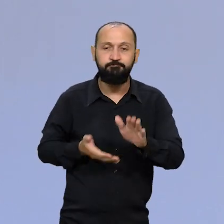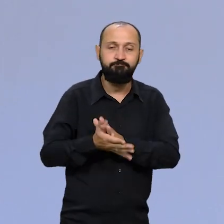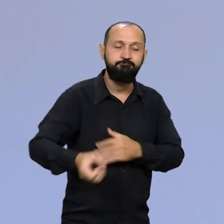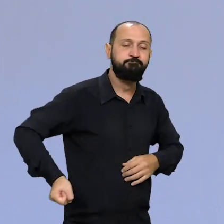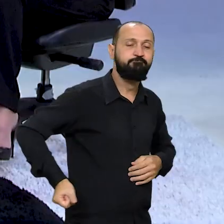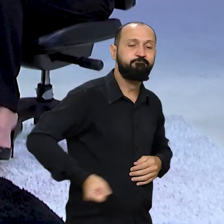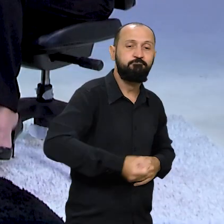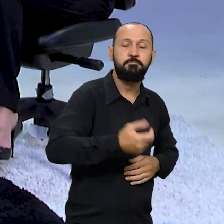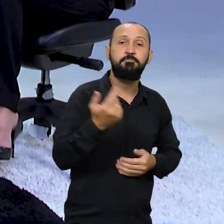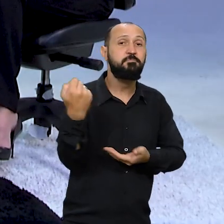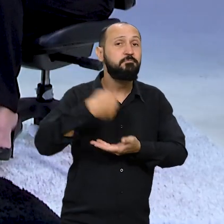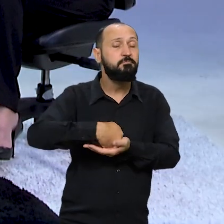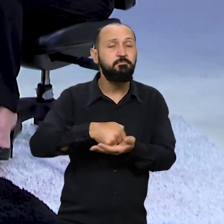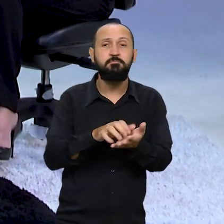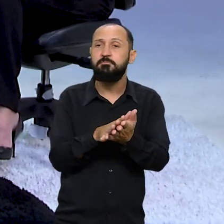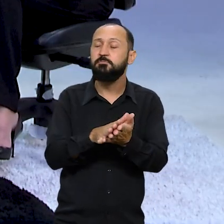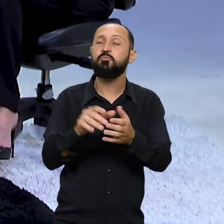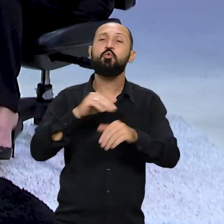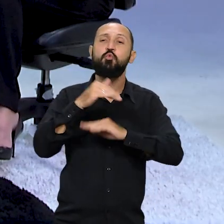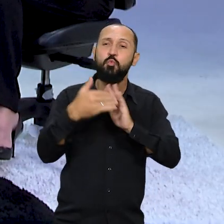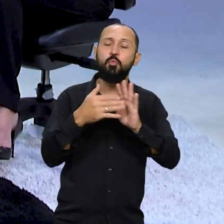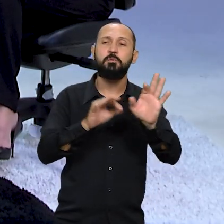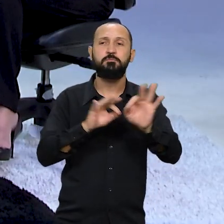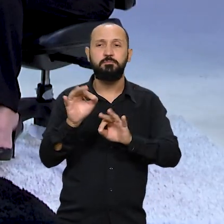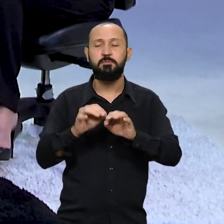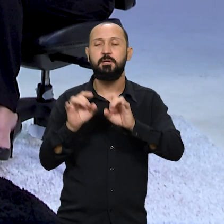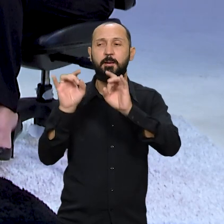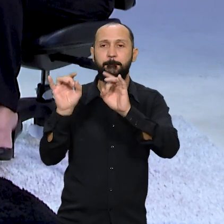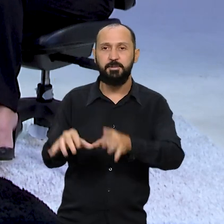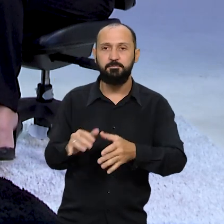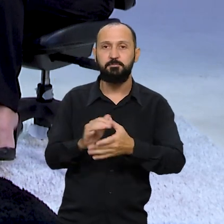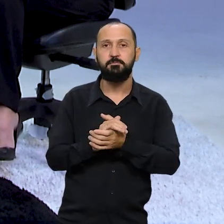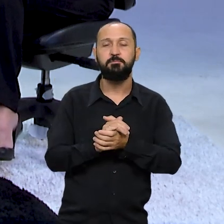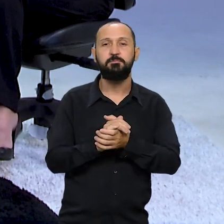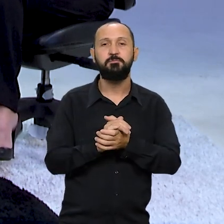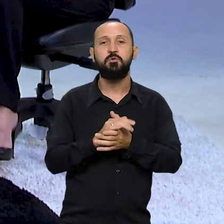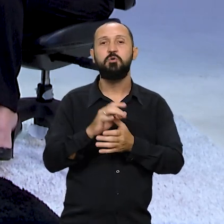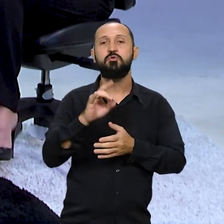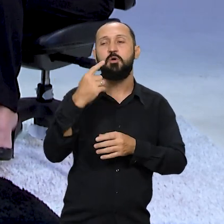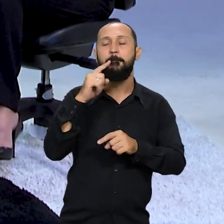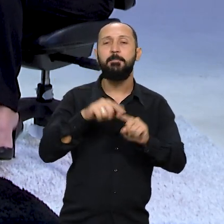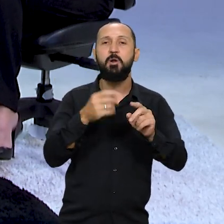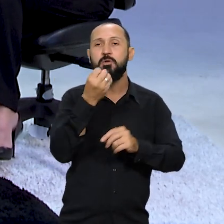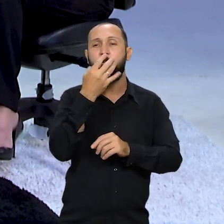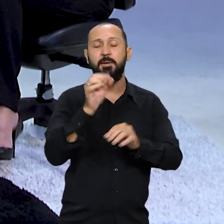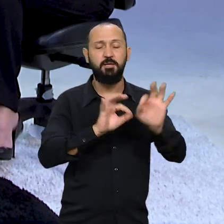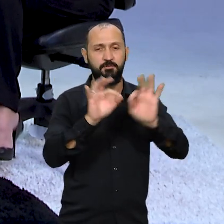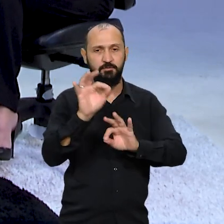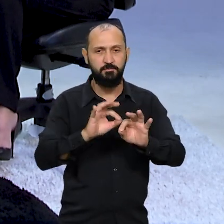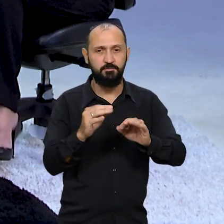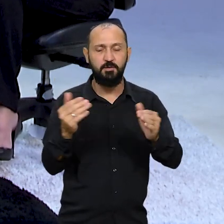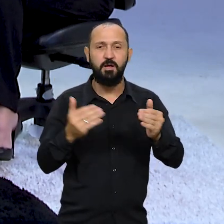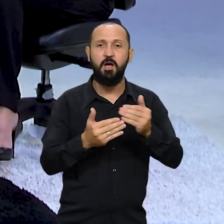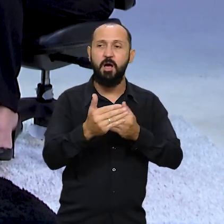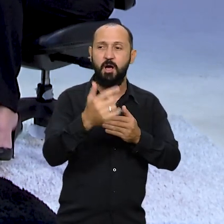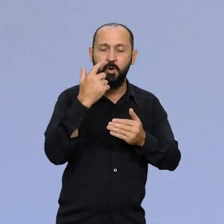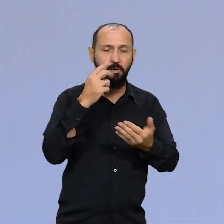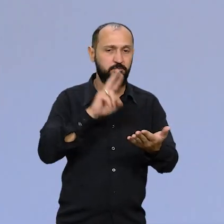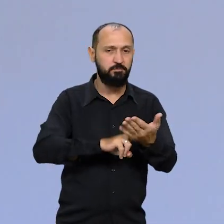foi o ministro Alexandre de Moraes, e ele traz aí um caminho do meio. Ele fala: eu não reconheço o marco